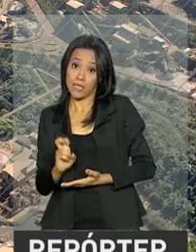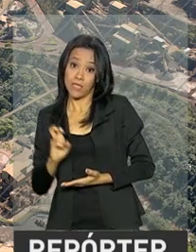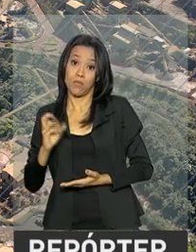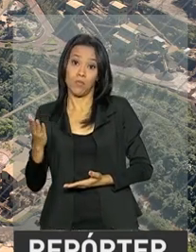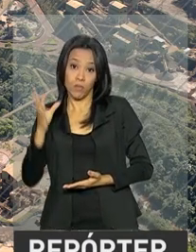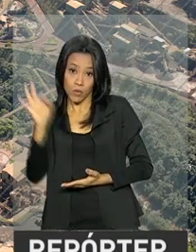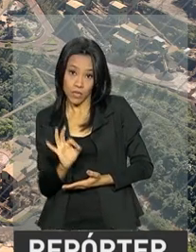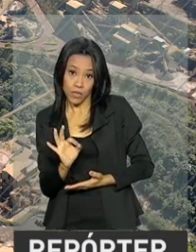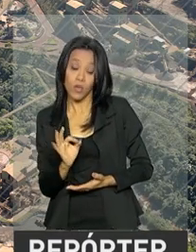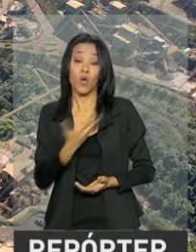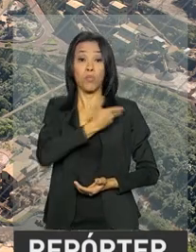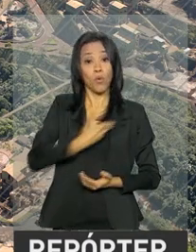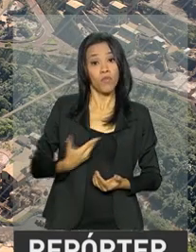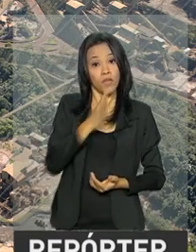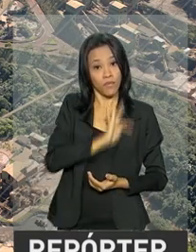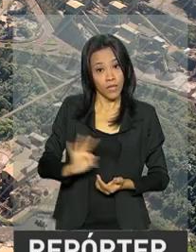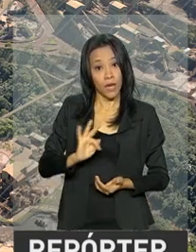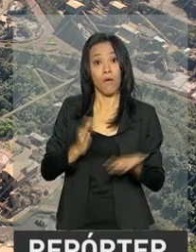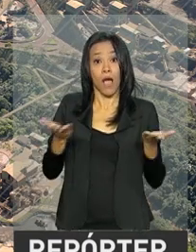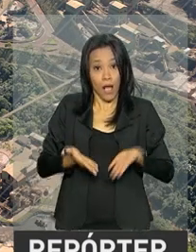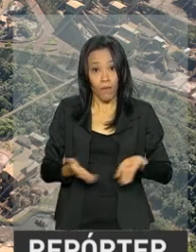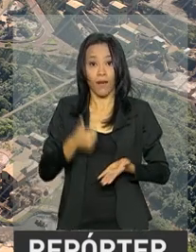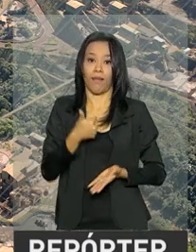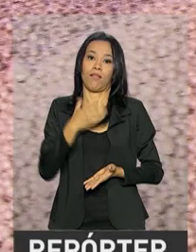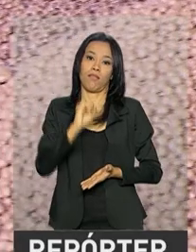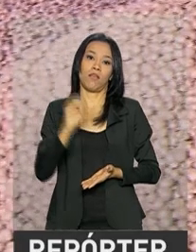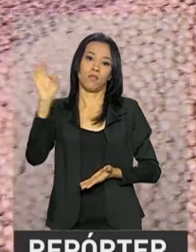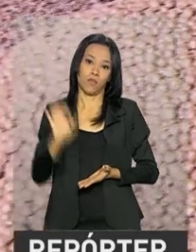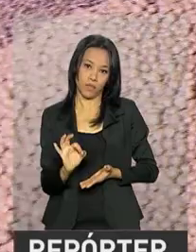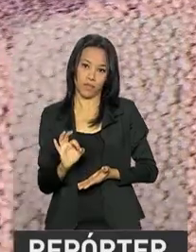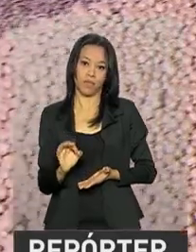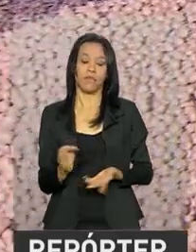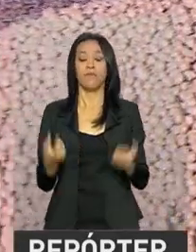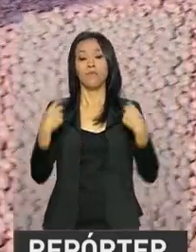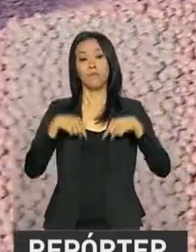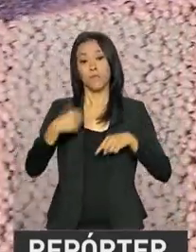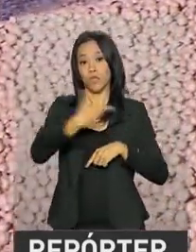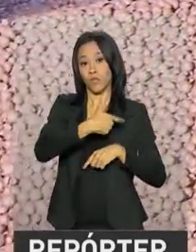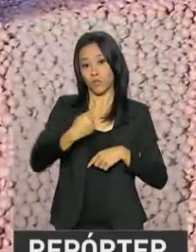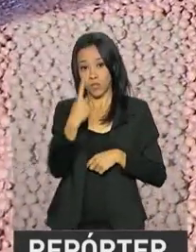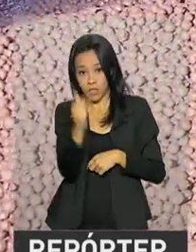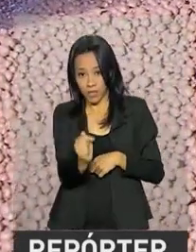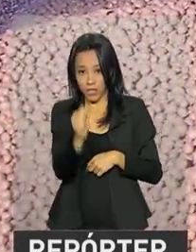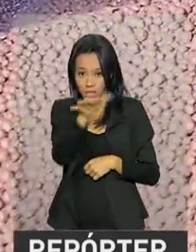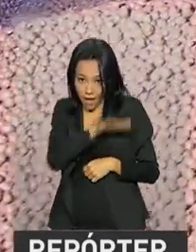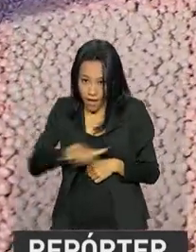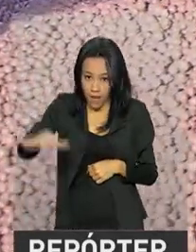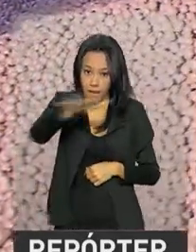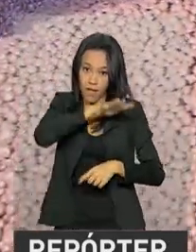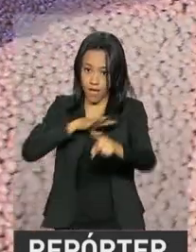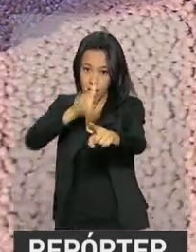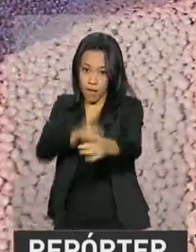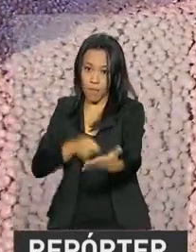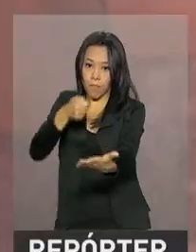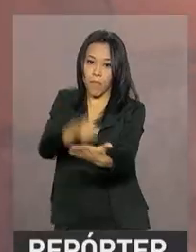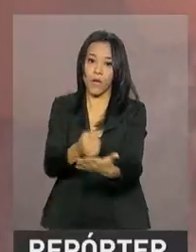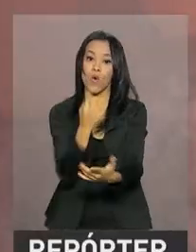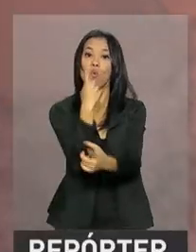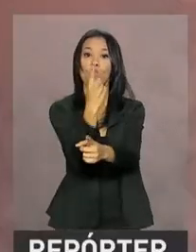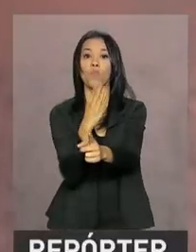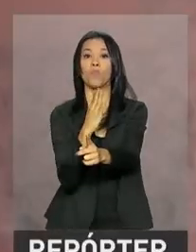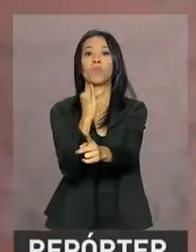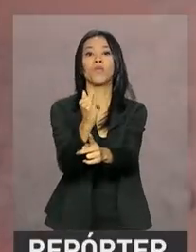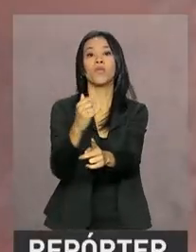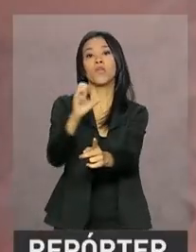a mudança é de 12 para 10 por cento em 2017 o setor mineral pagou cerca de 1 bilhão e oitocentos